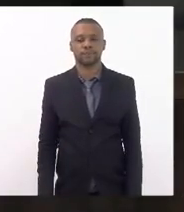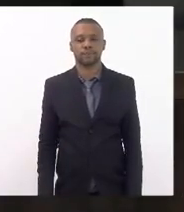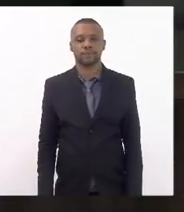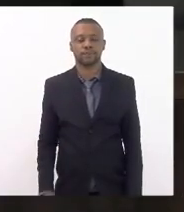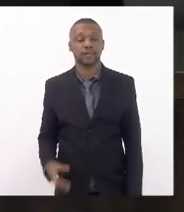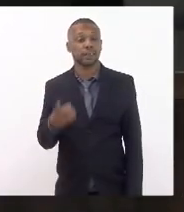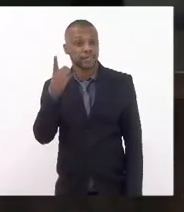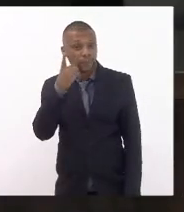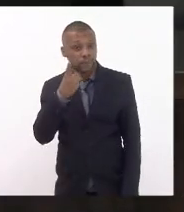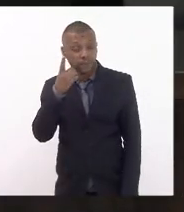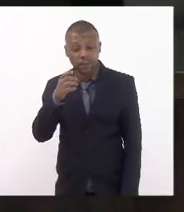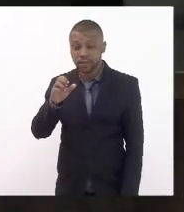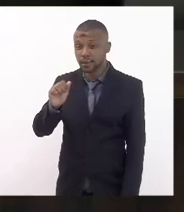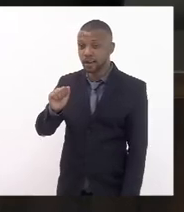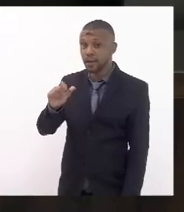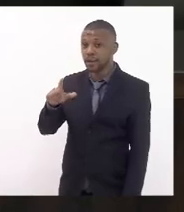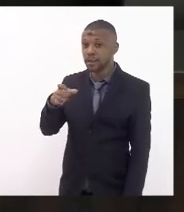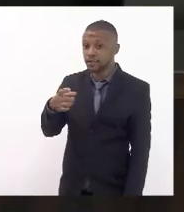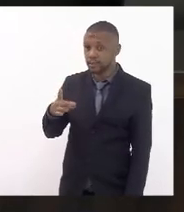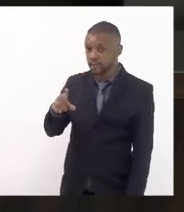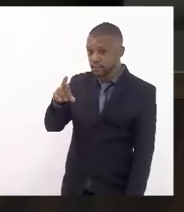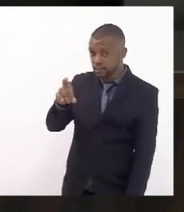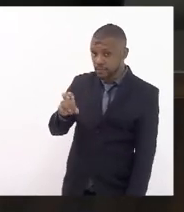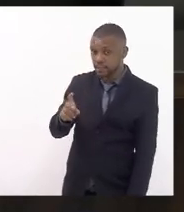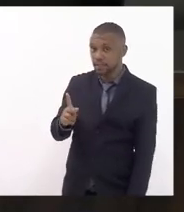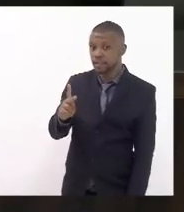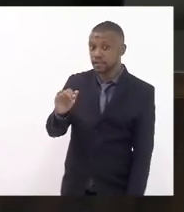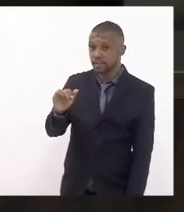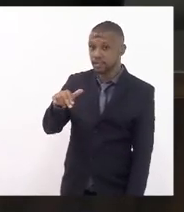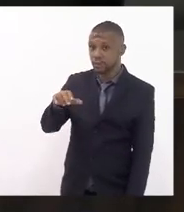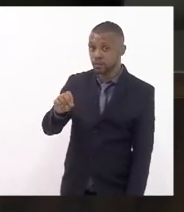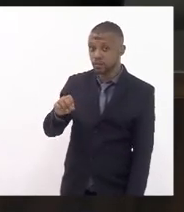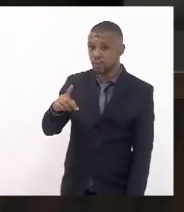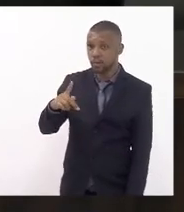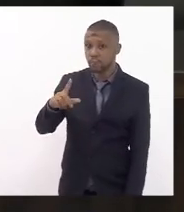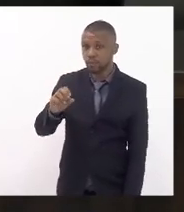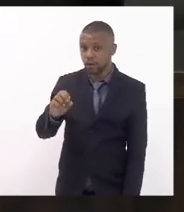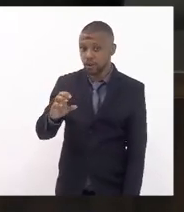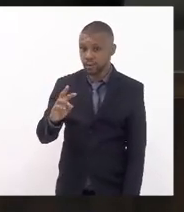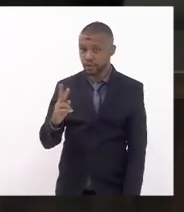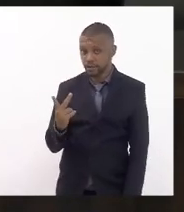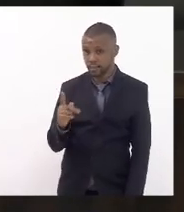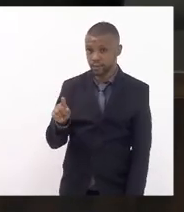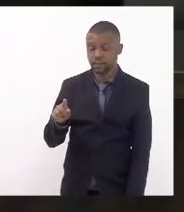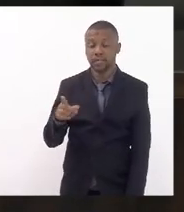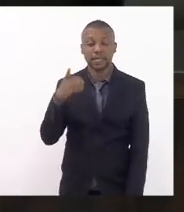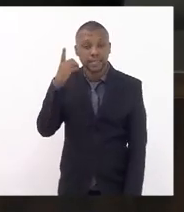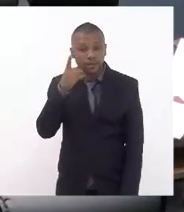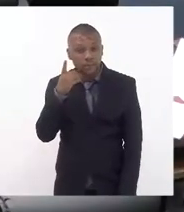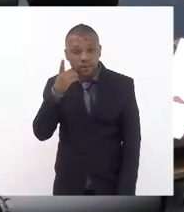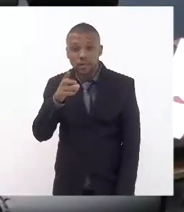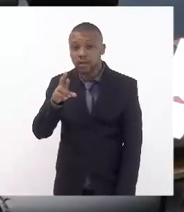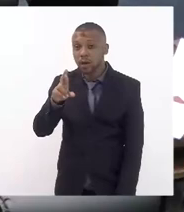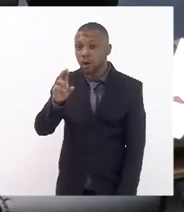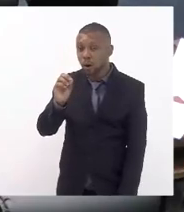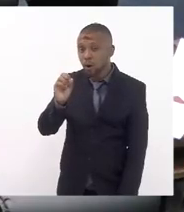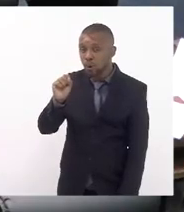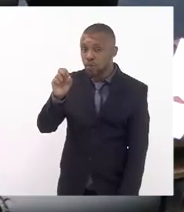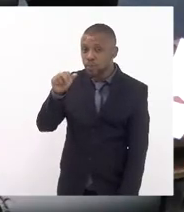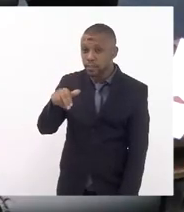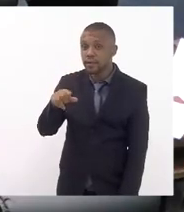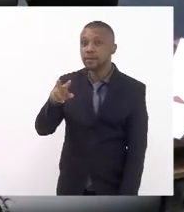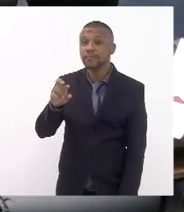Deputado Alexandre Knoploch. Deputado Alexandre Knoploch. Deputado Rosenberg Reis.